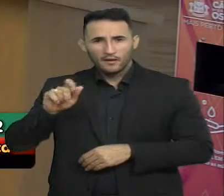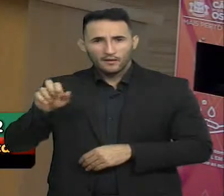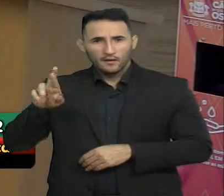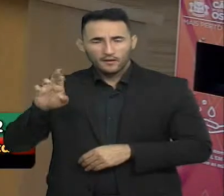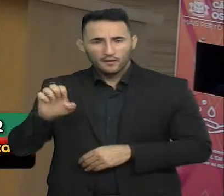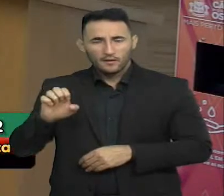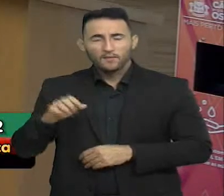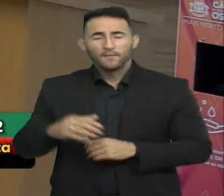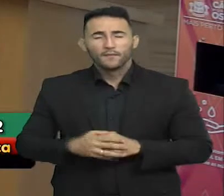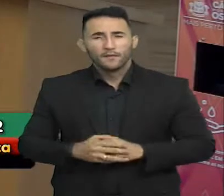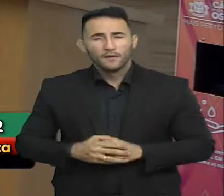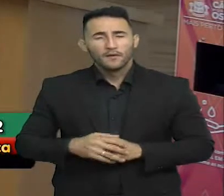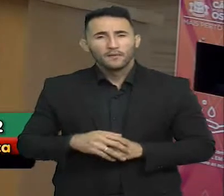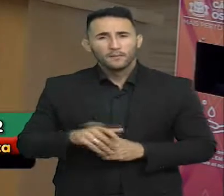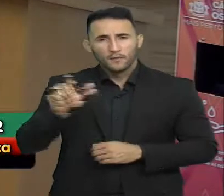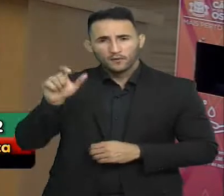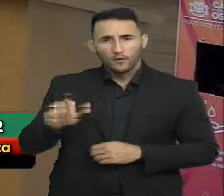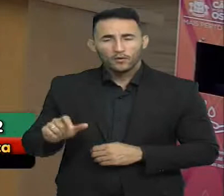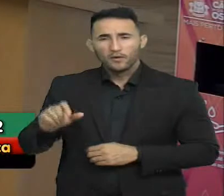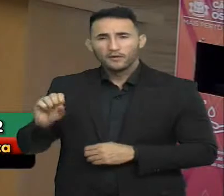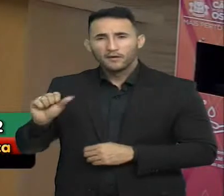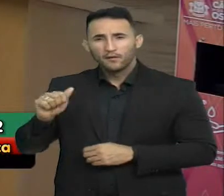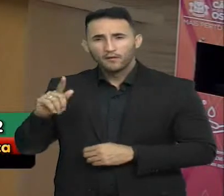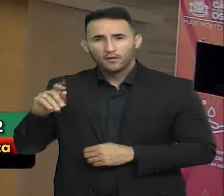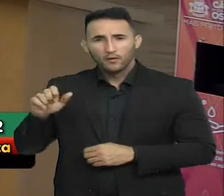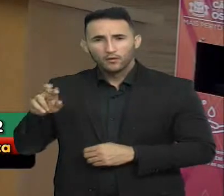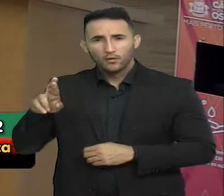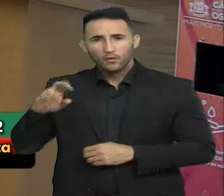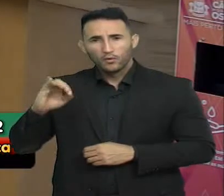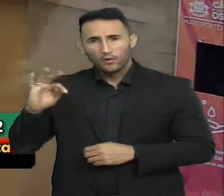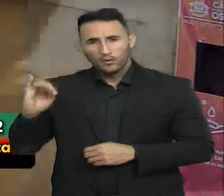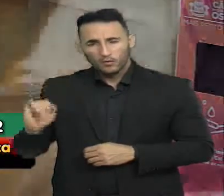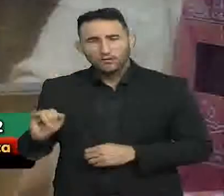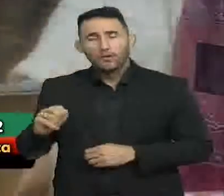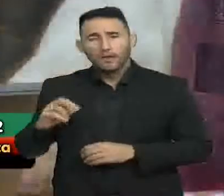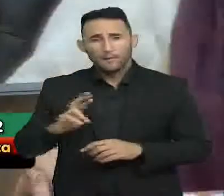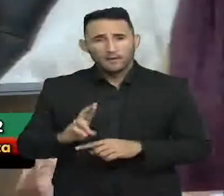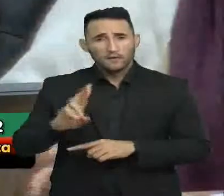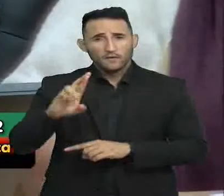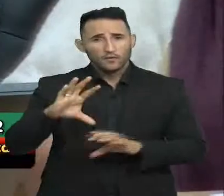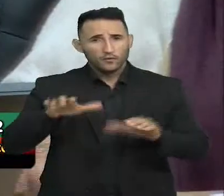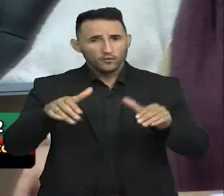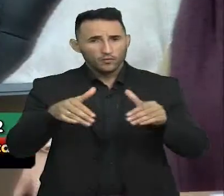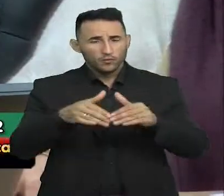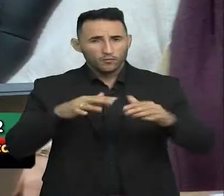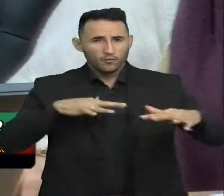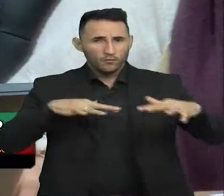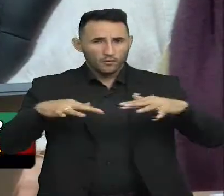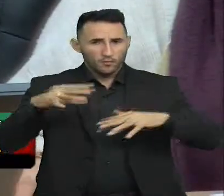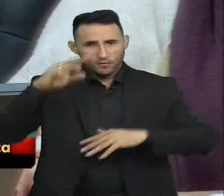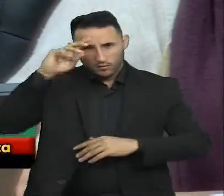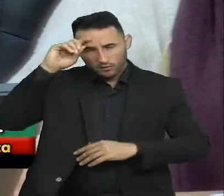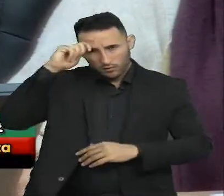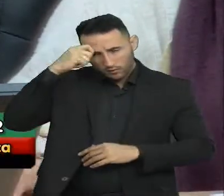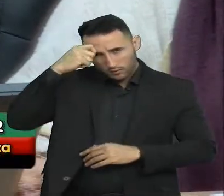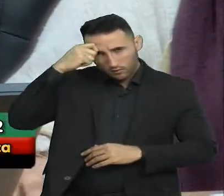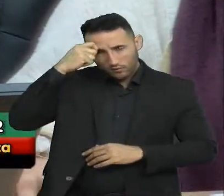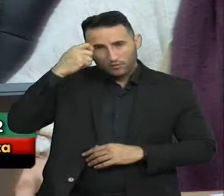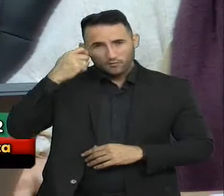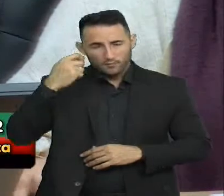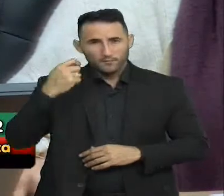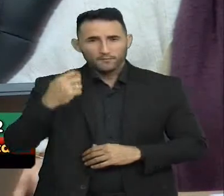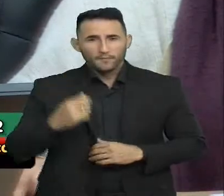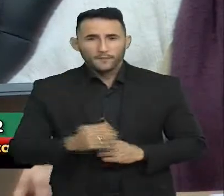Salvatore Valentim de Almeida, que é babalorixá, e representando o Movimento Negro, e o Ilê Axé Akin